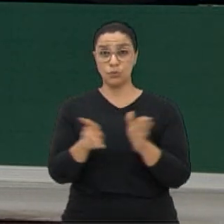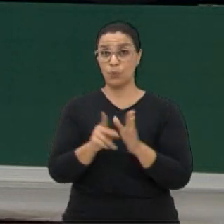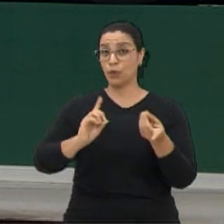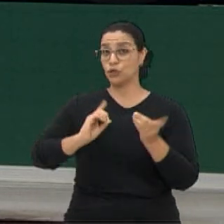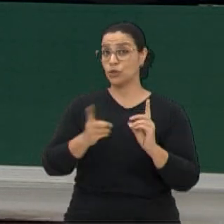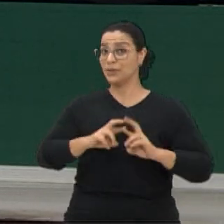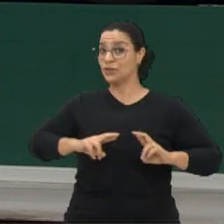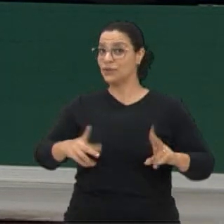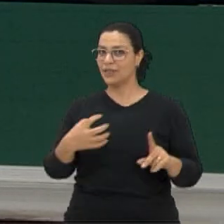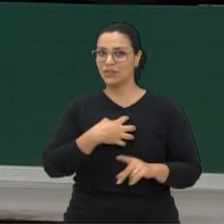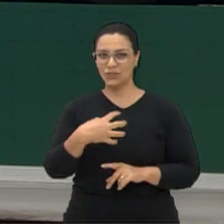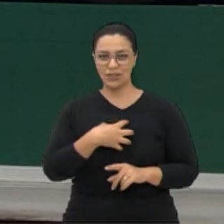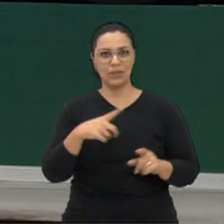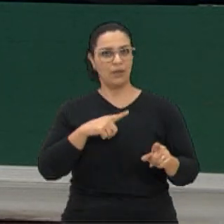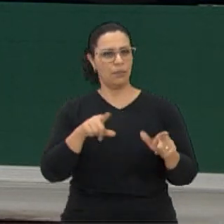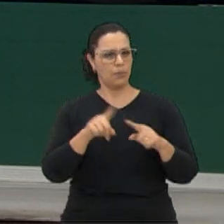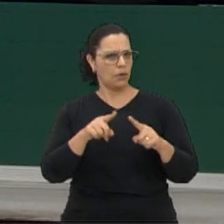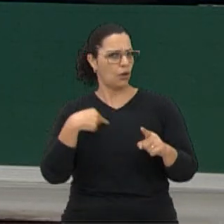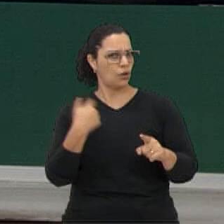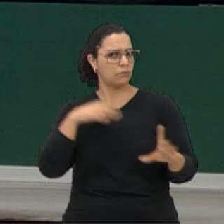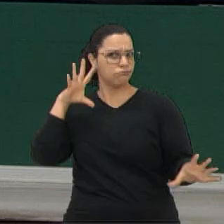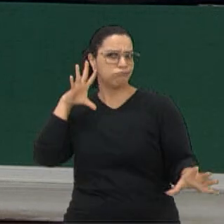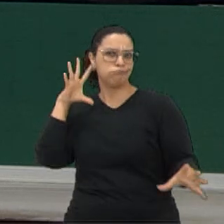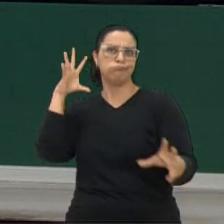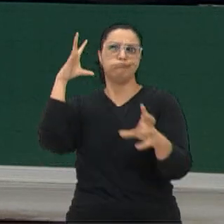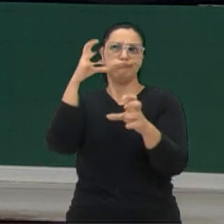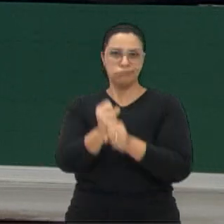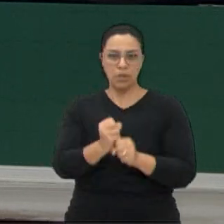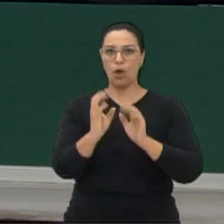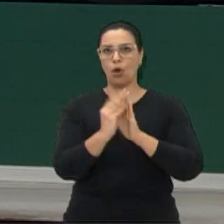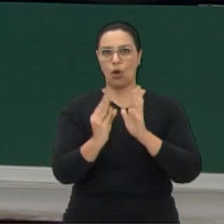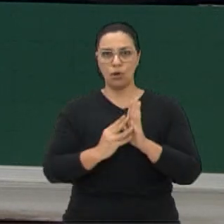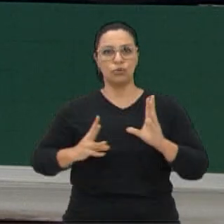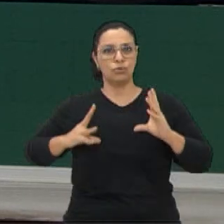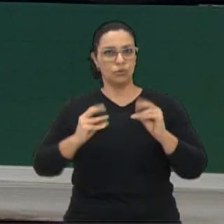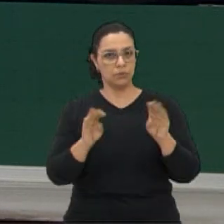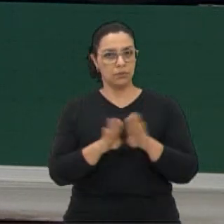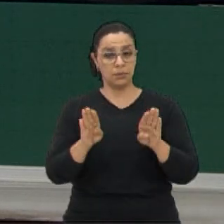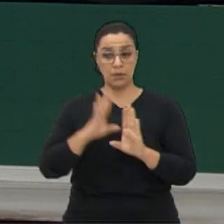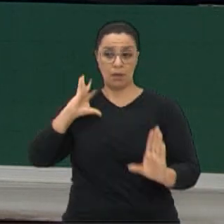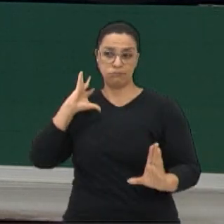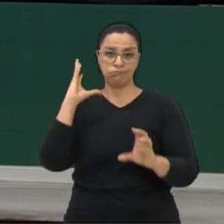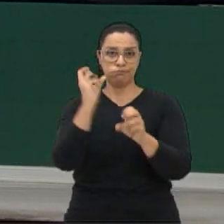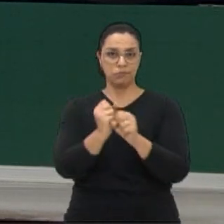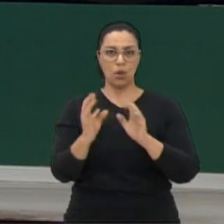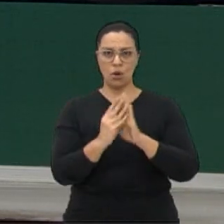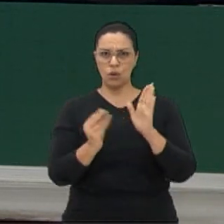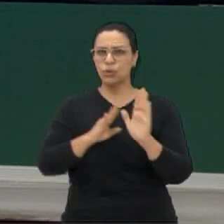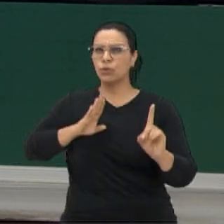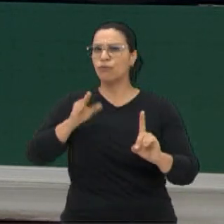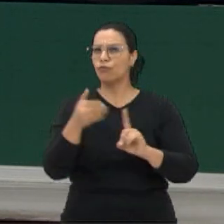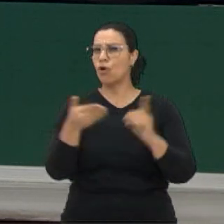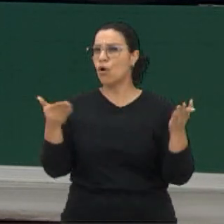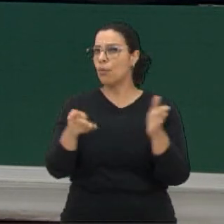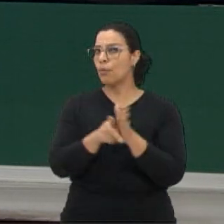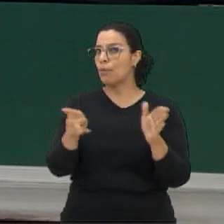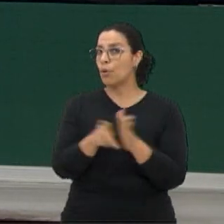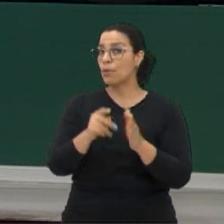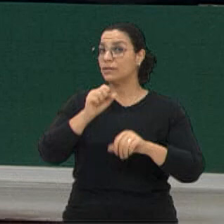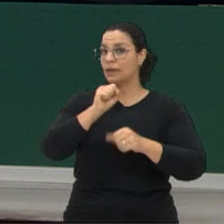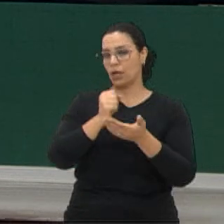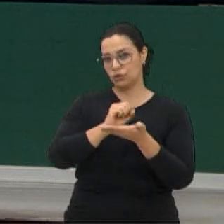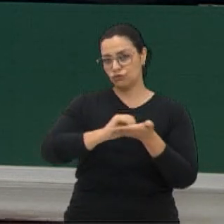dinâmica um pouco diferente, porque nós vamos fazer uma retomada de conteúdos. E essa retomada de conteúdos, focando principalmente na resolução